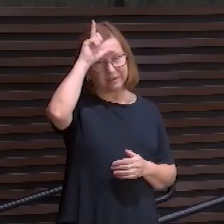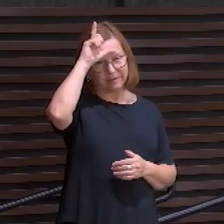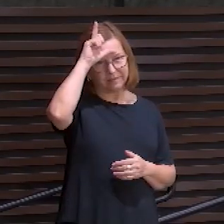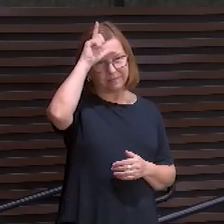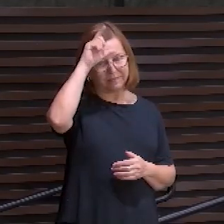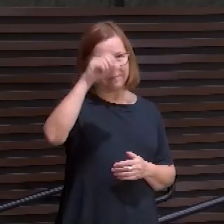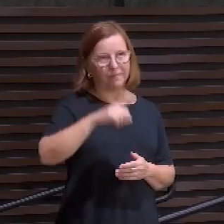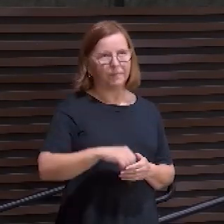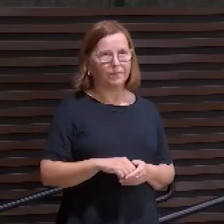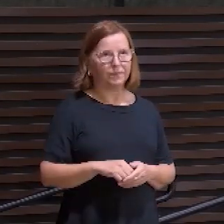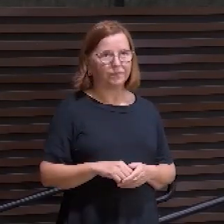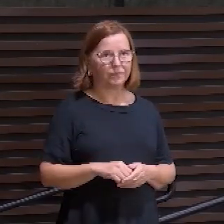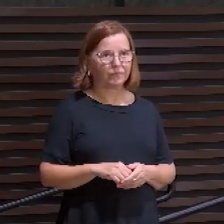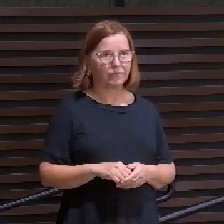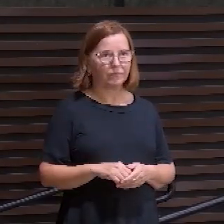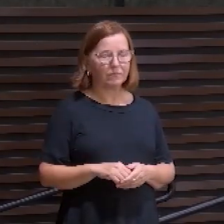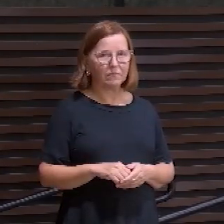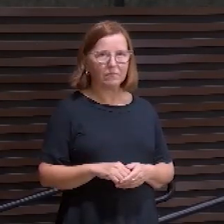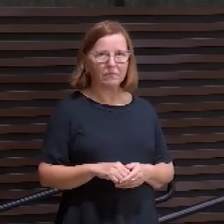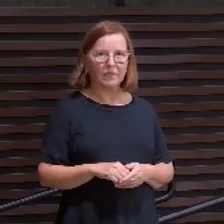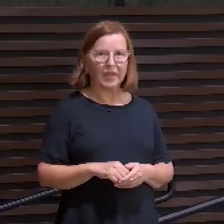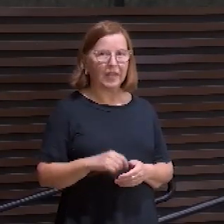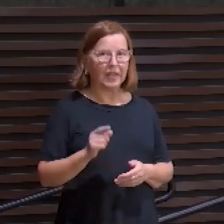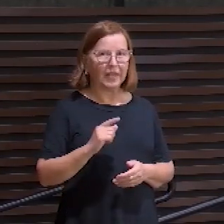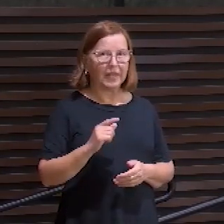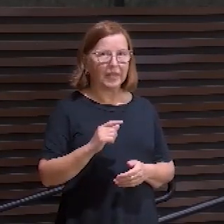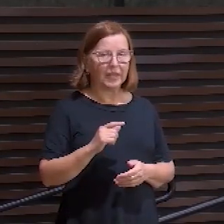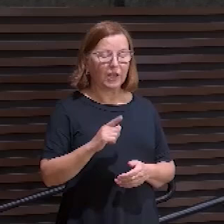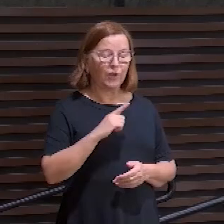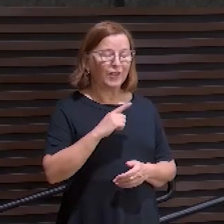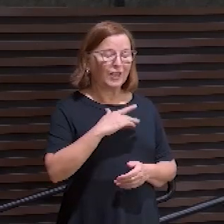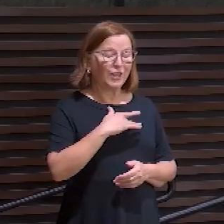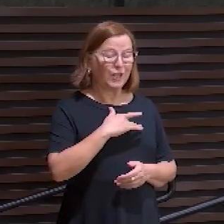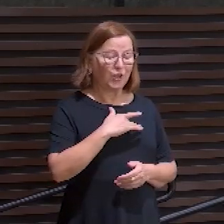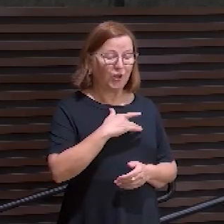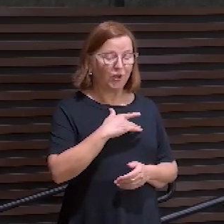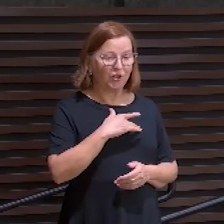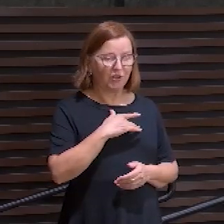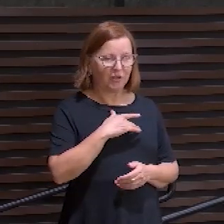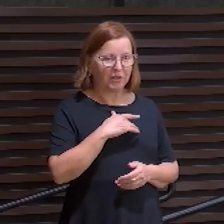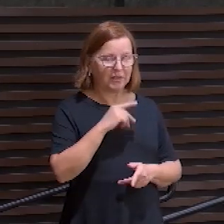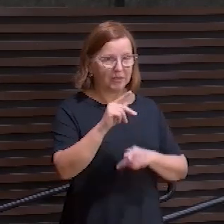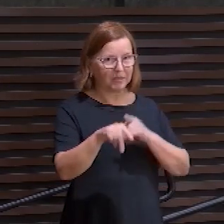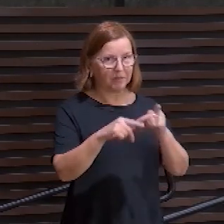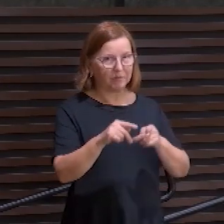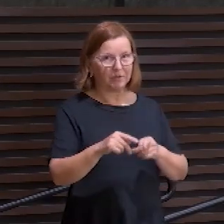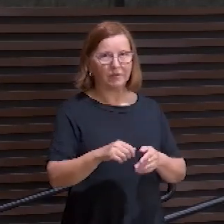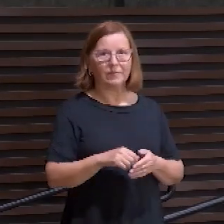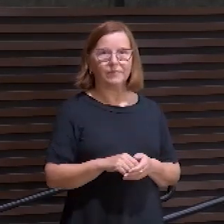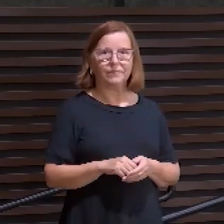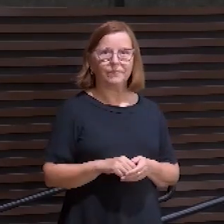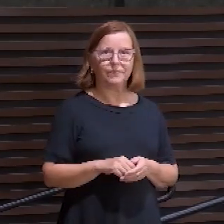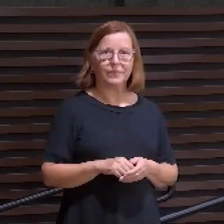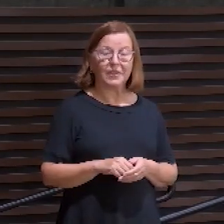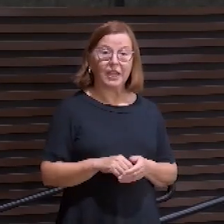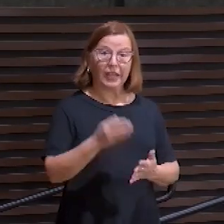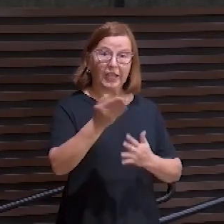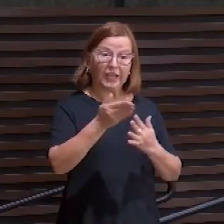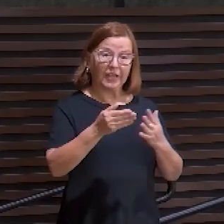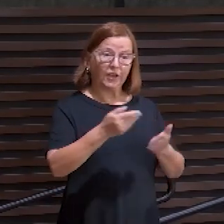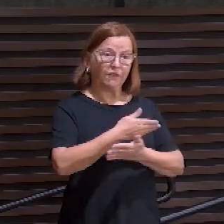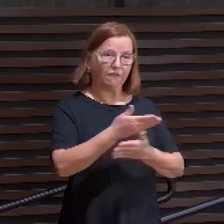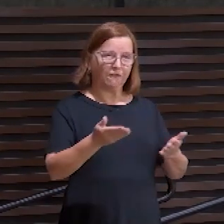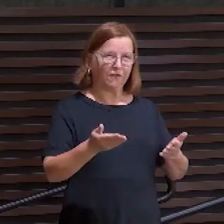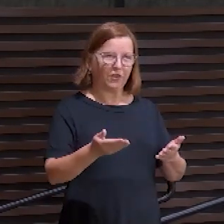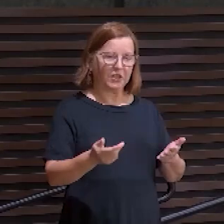Não pouparão o rebanho. E que dentre vós mesmos se levantarão homens